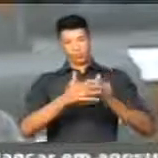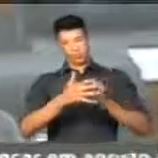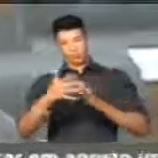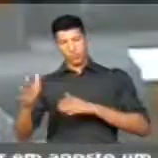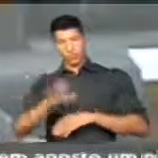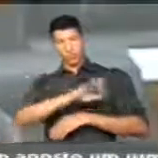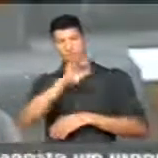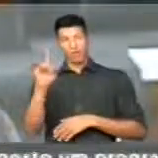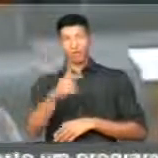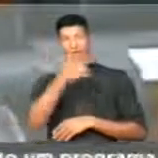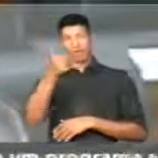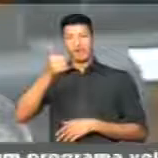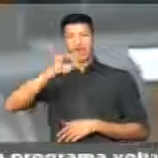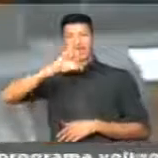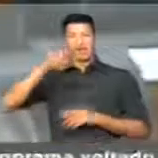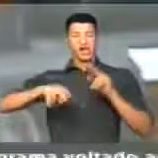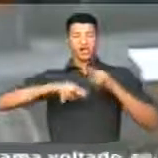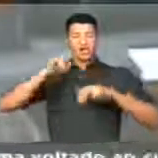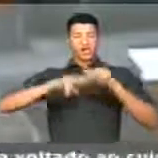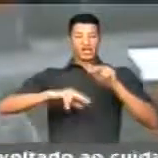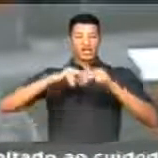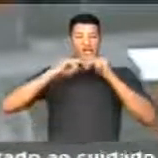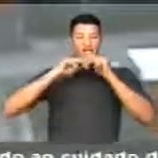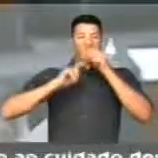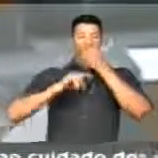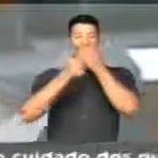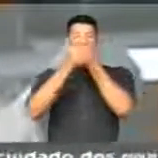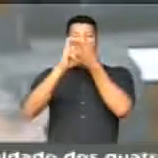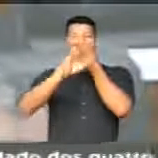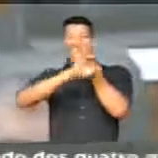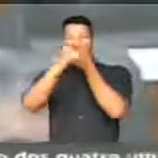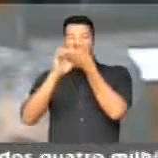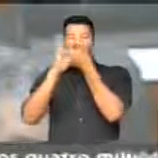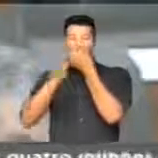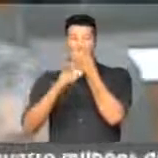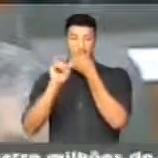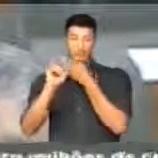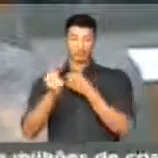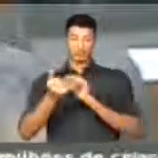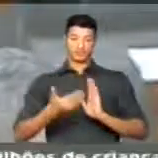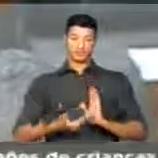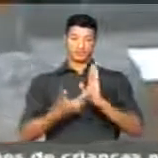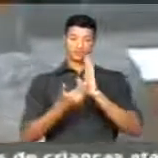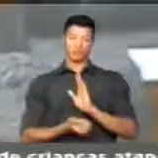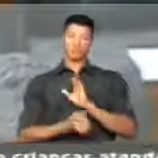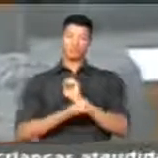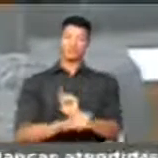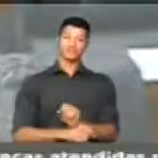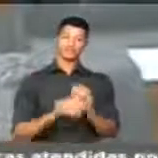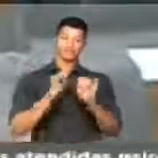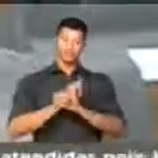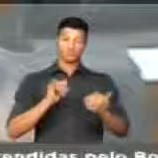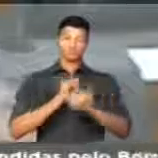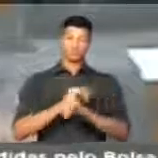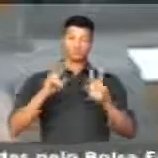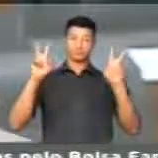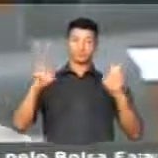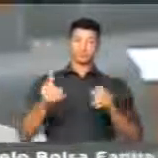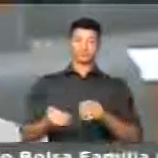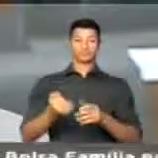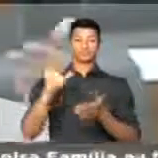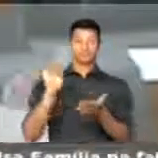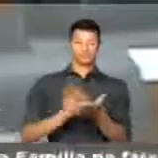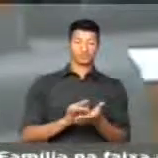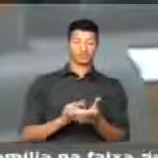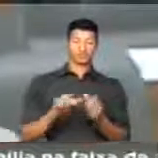datada do dia 21 de junho. Portanto, tem 15 dias já que esta casa está para se manifestar sobre justamente